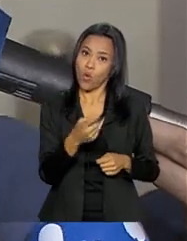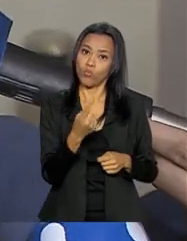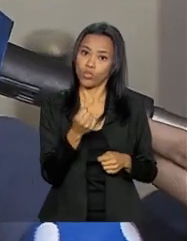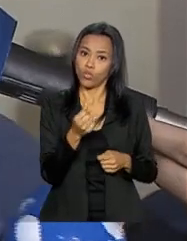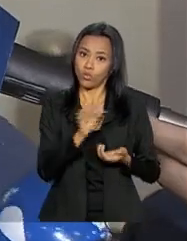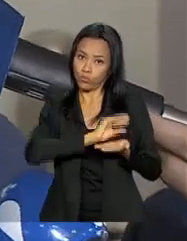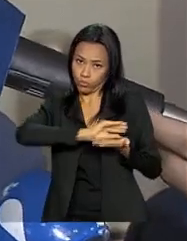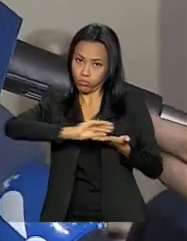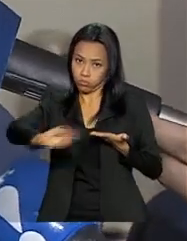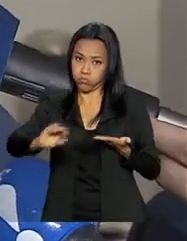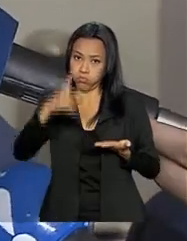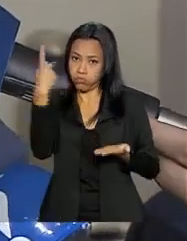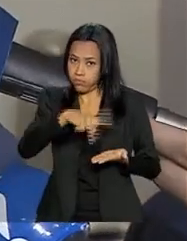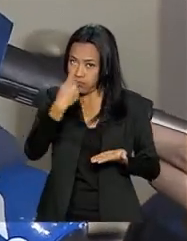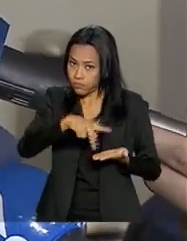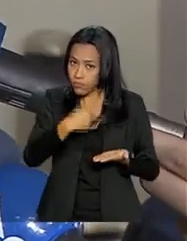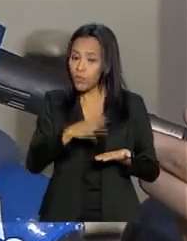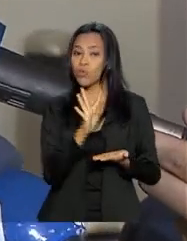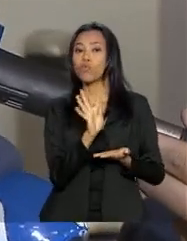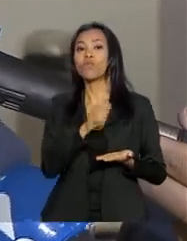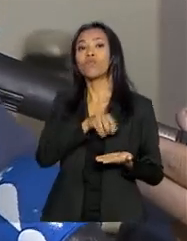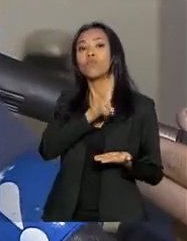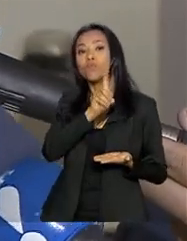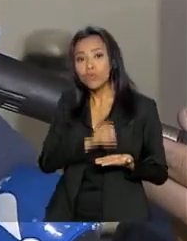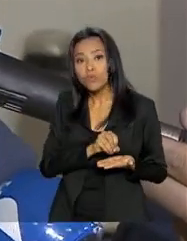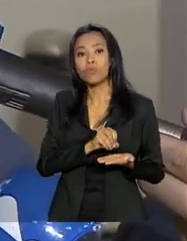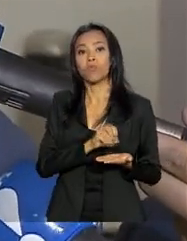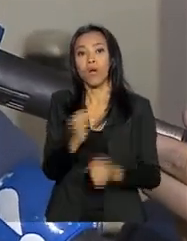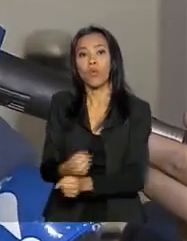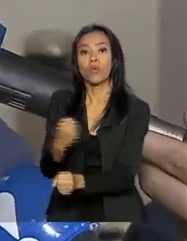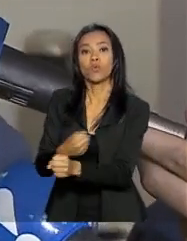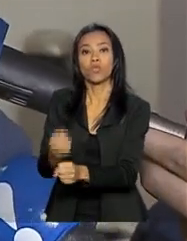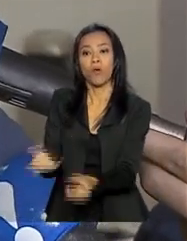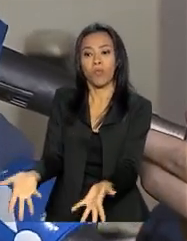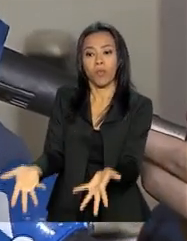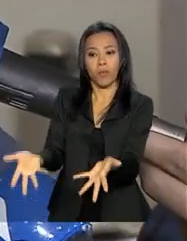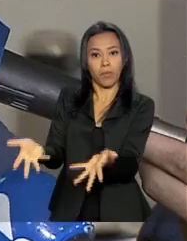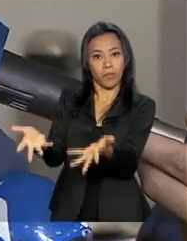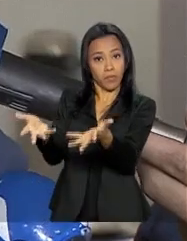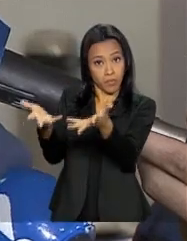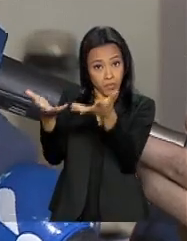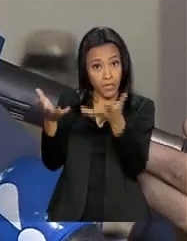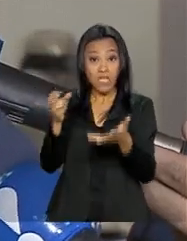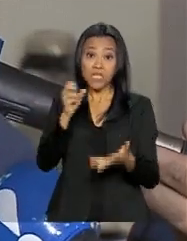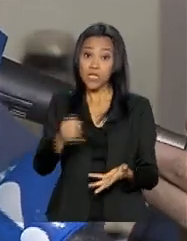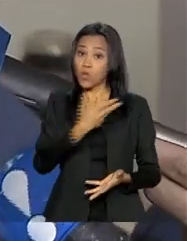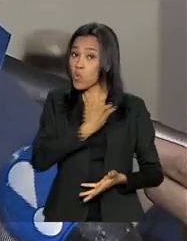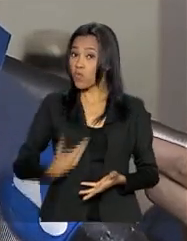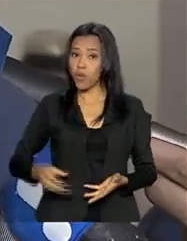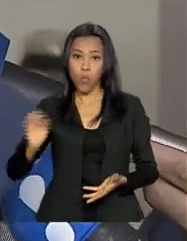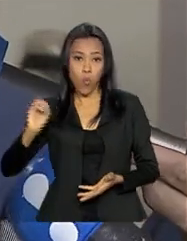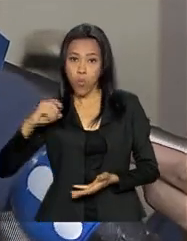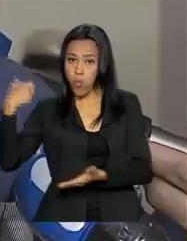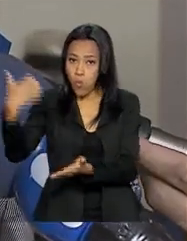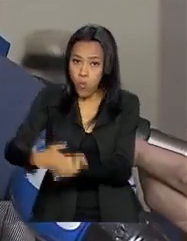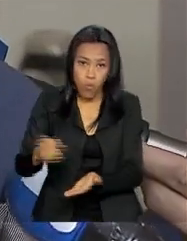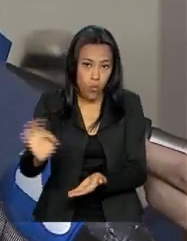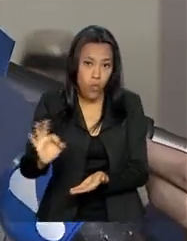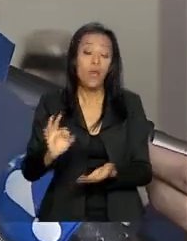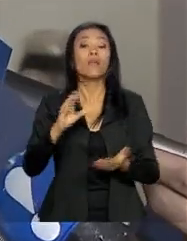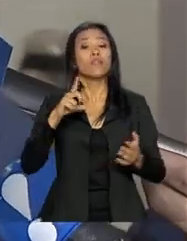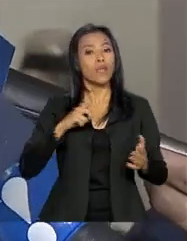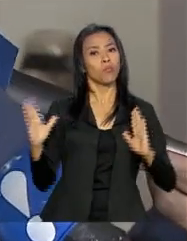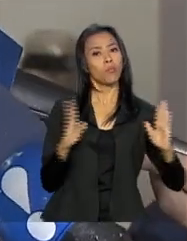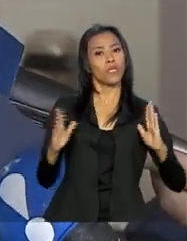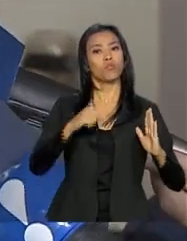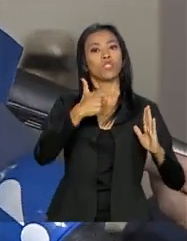funpen ou seja dá garantia está certo se houver algum inadimplemento por parte do estado e o estado tem 15 e 20 anos para